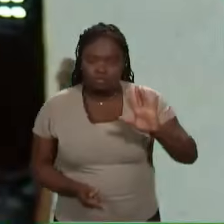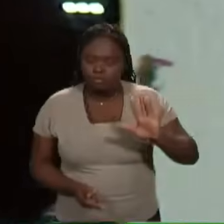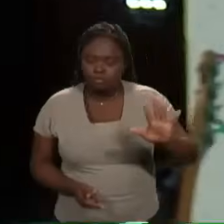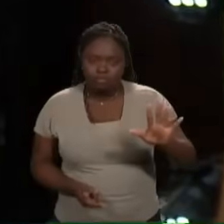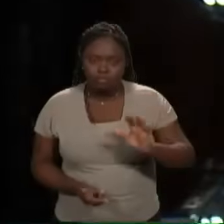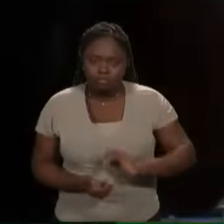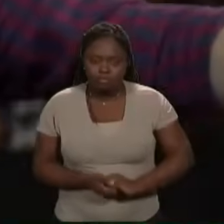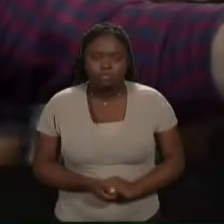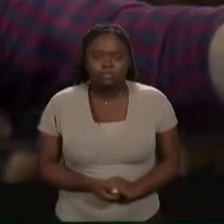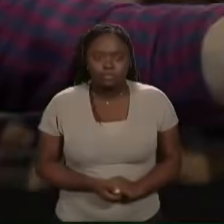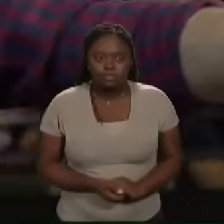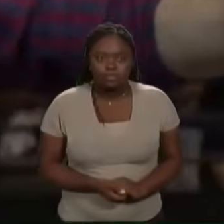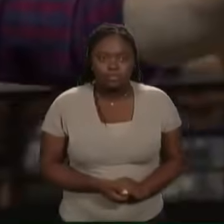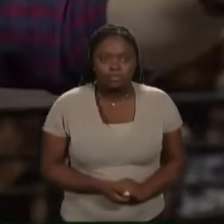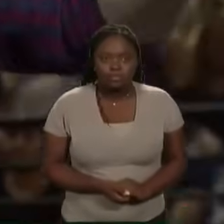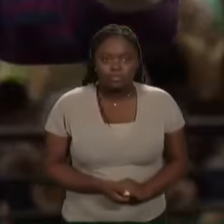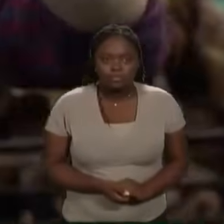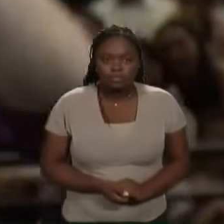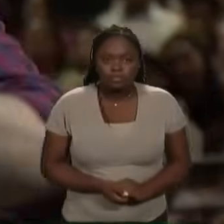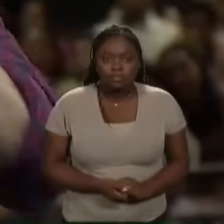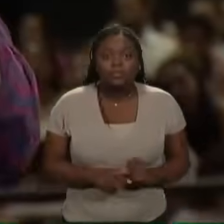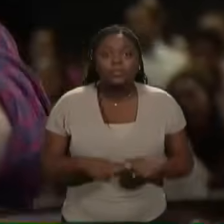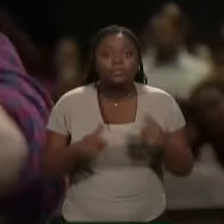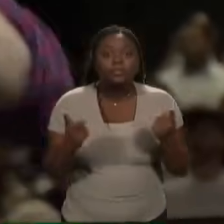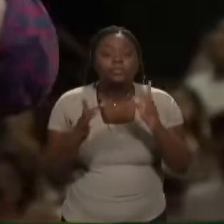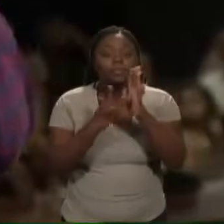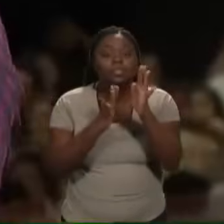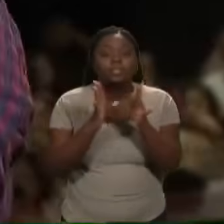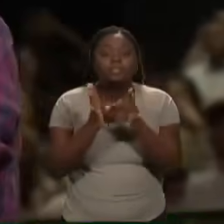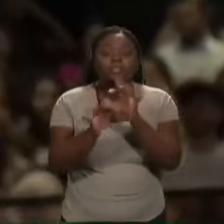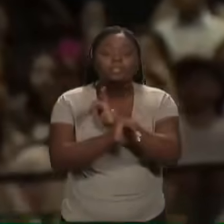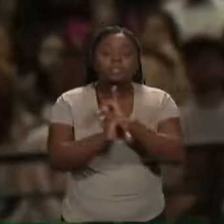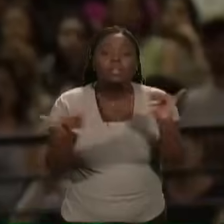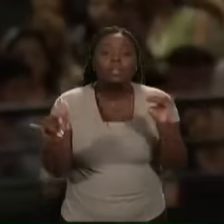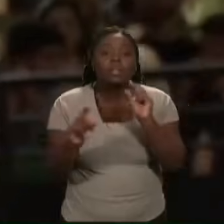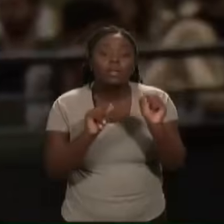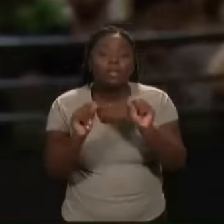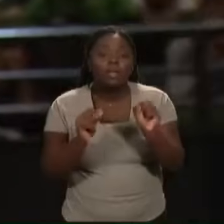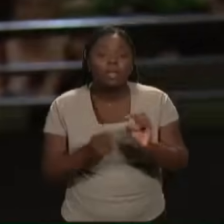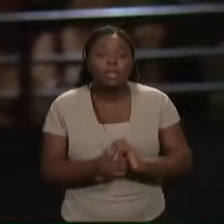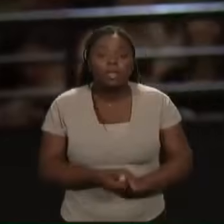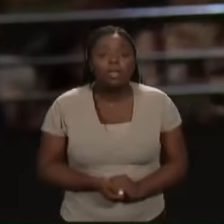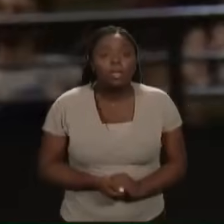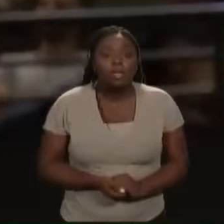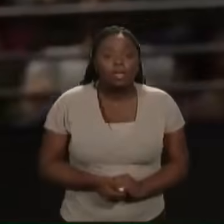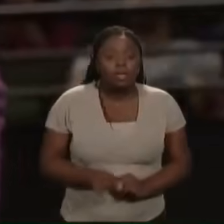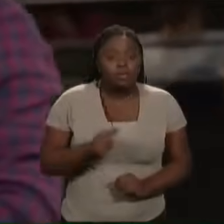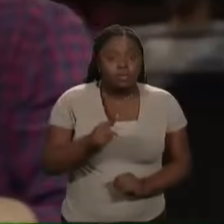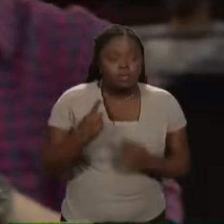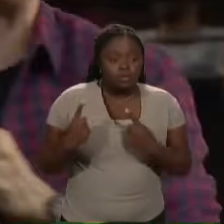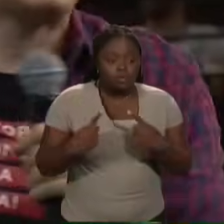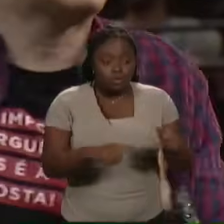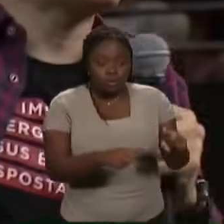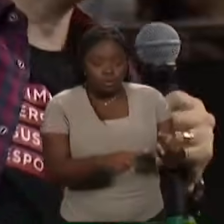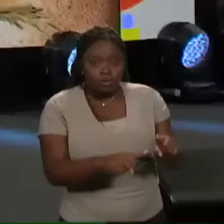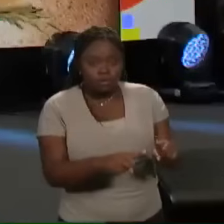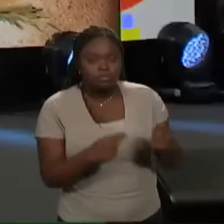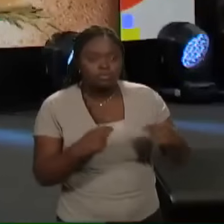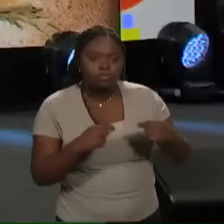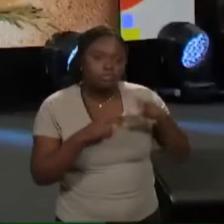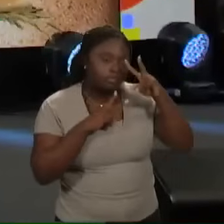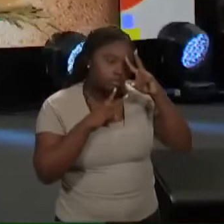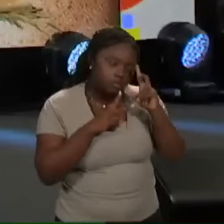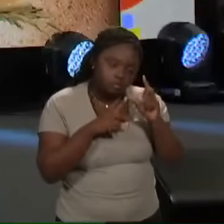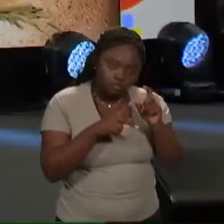o problema é da pessoa. Mas o que Jesus está dizendo é: você feriu alguém? Você tem que ter força para ir lá e